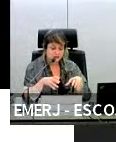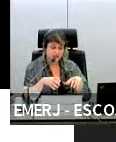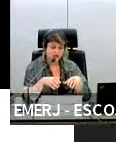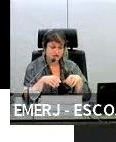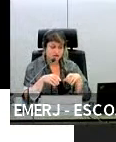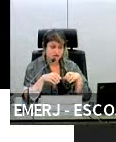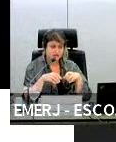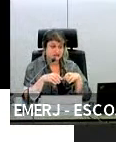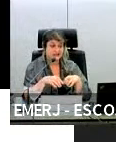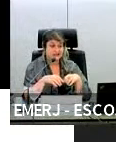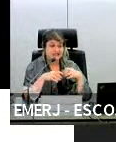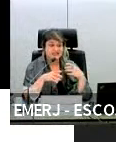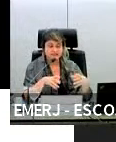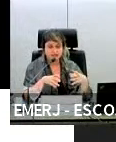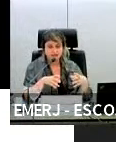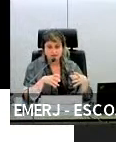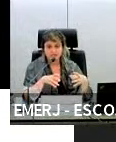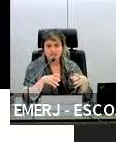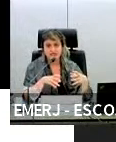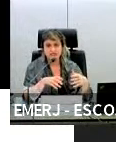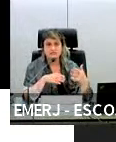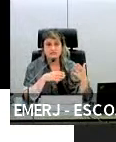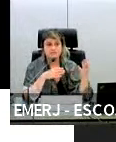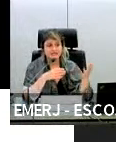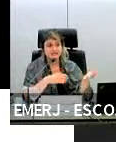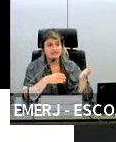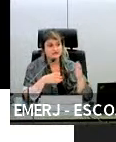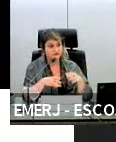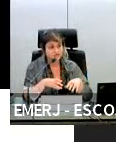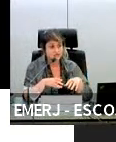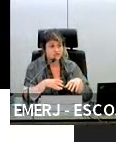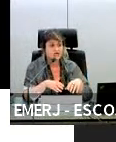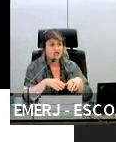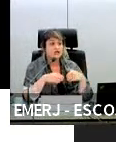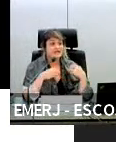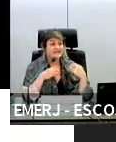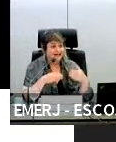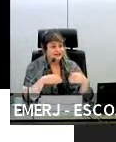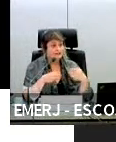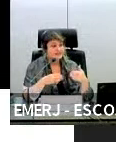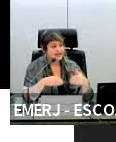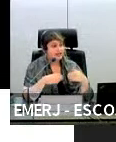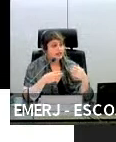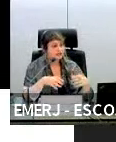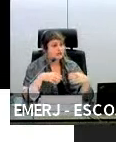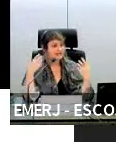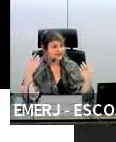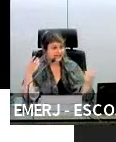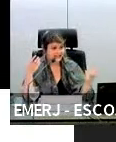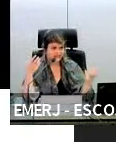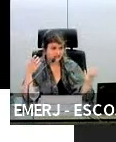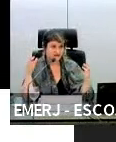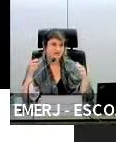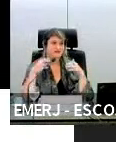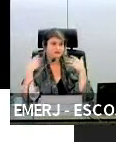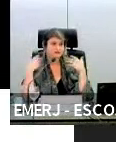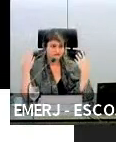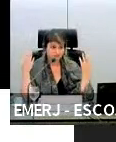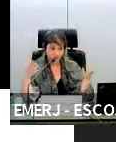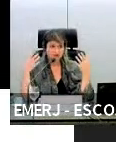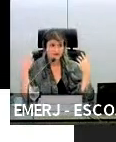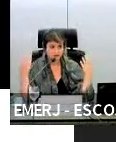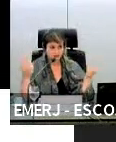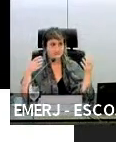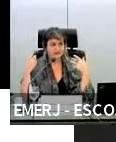os processos e 37 categorias analíticas para as entrevistas, cada uma delas gerou uma análise. Então,